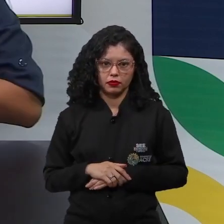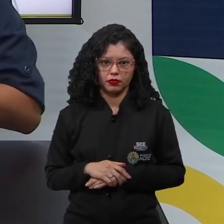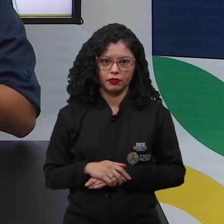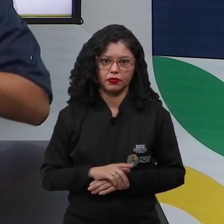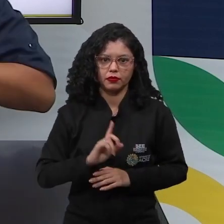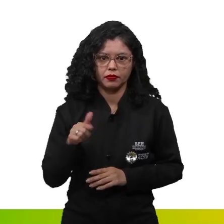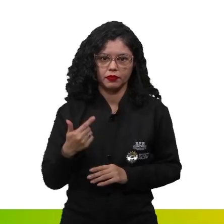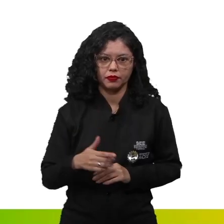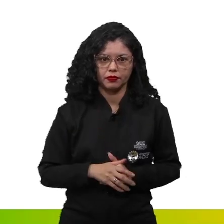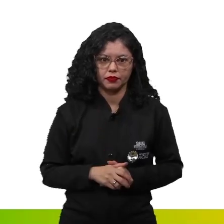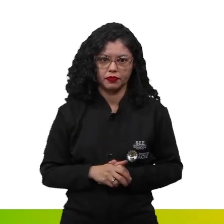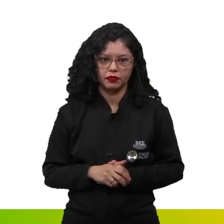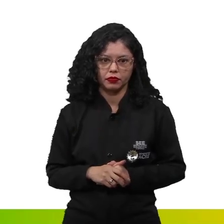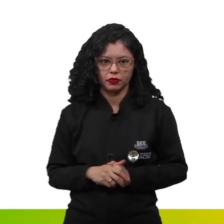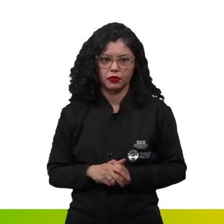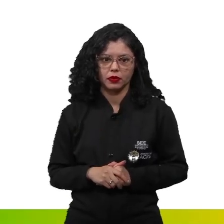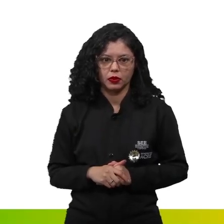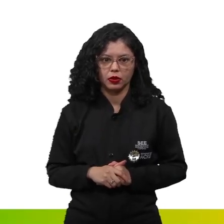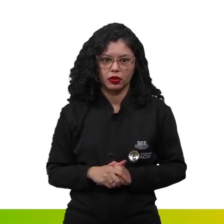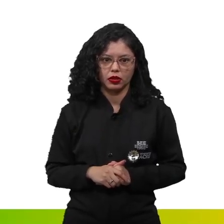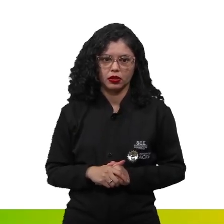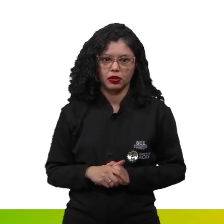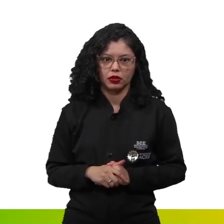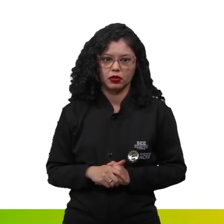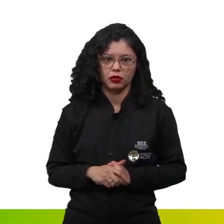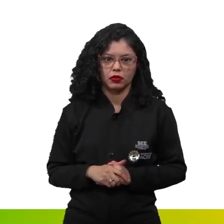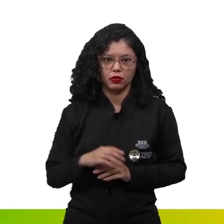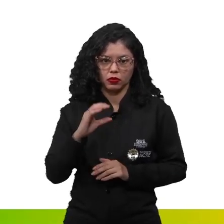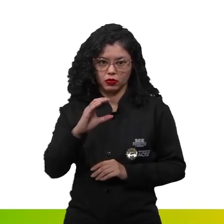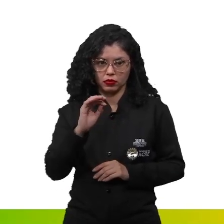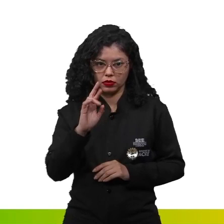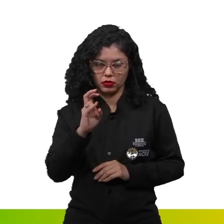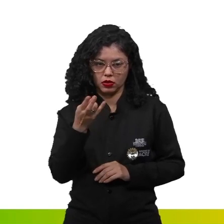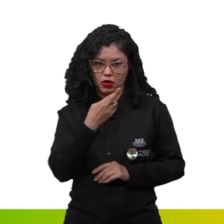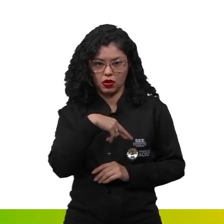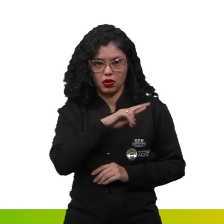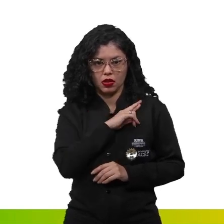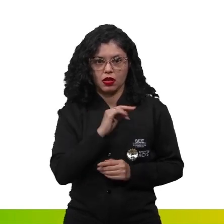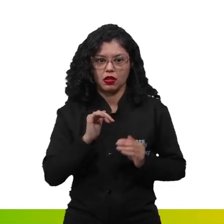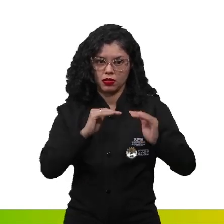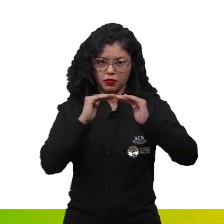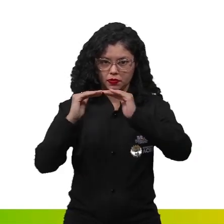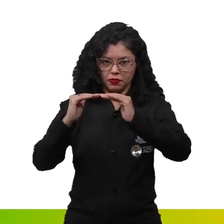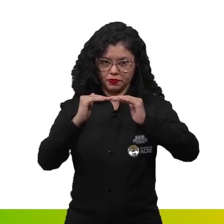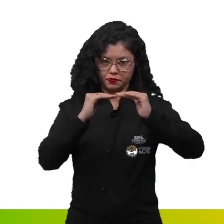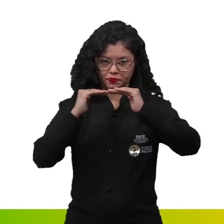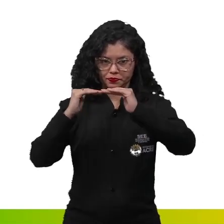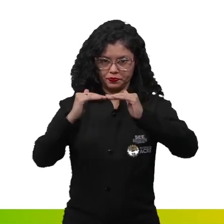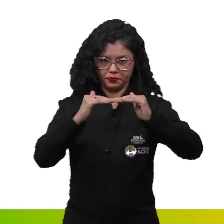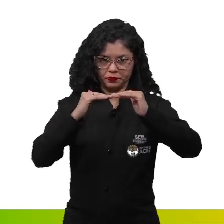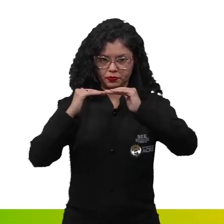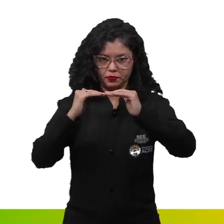Vamos para o próximo órgão. Temos o cerebelo, responsável pelo equilíbrio do